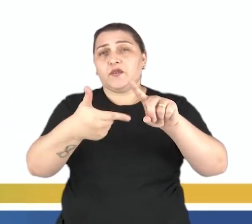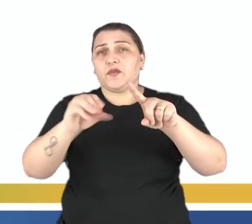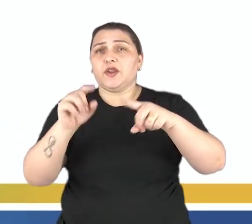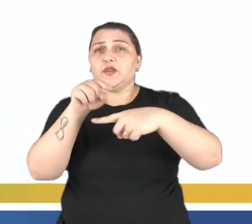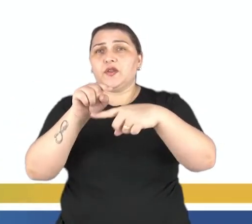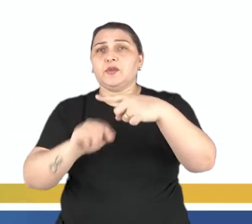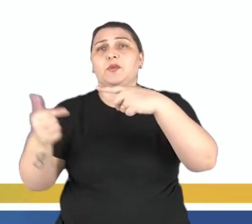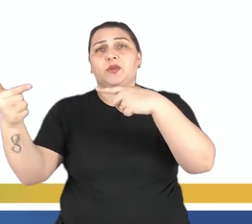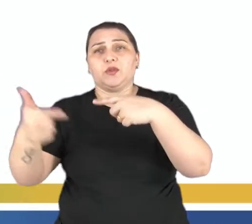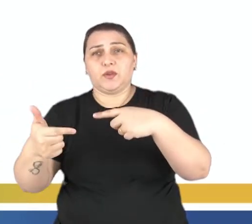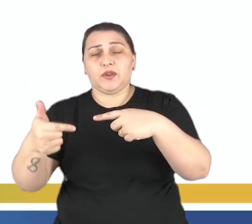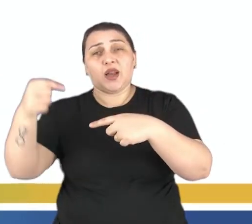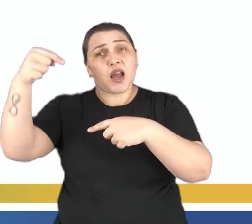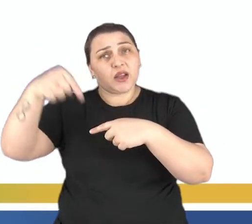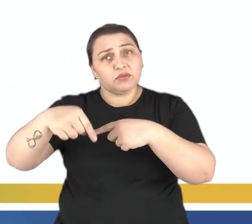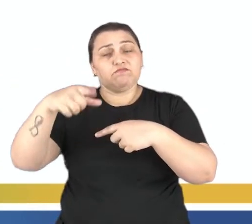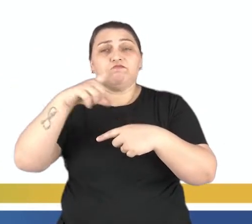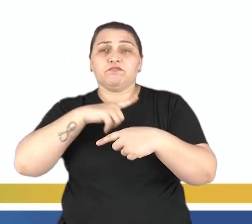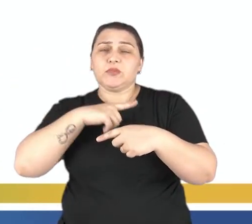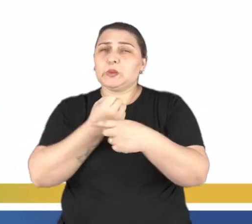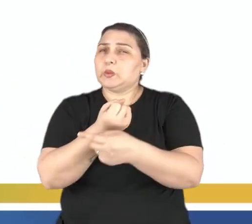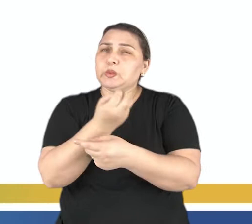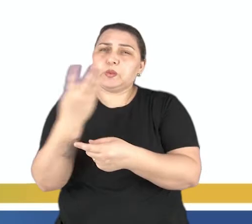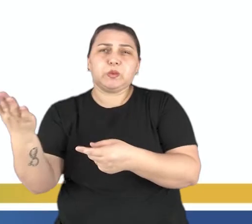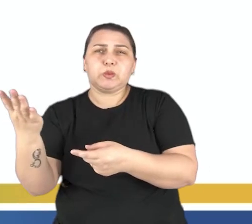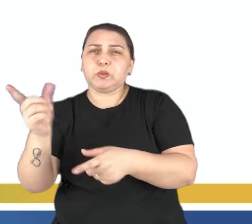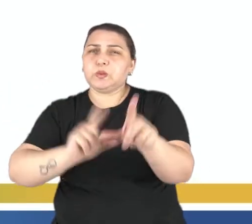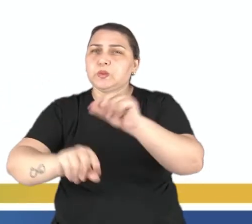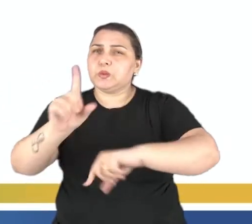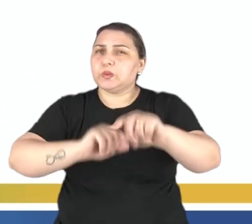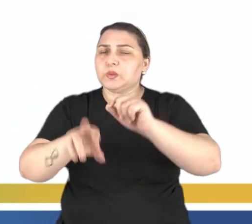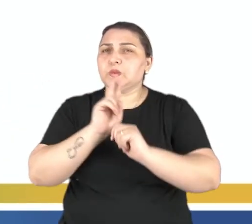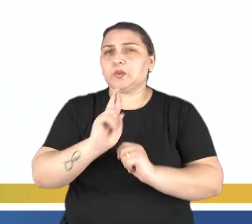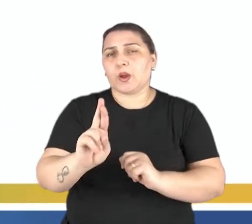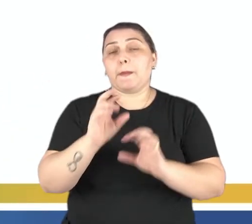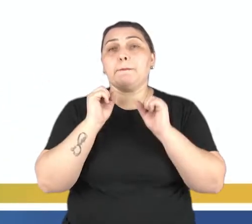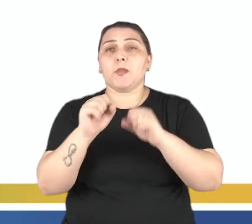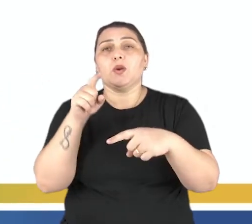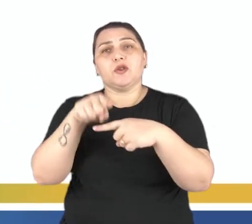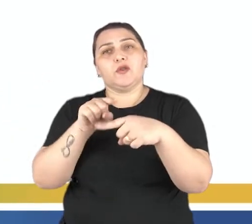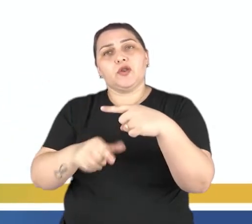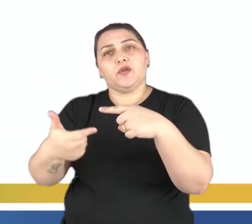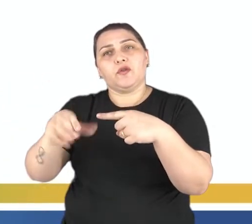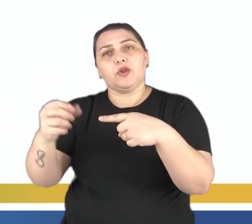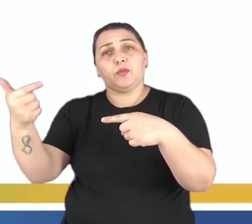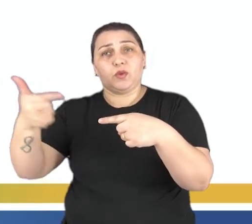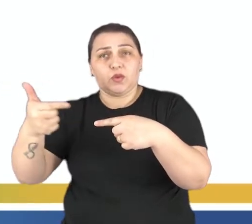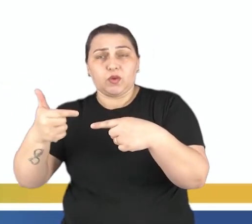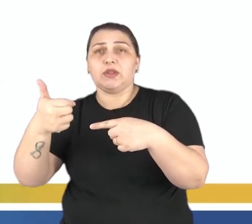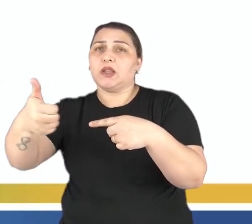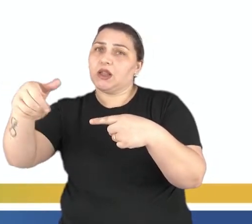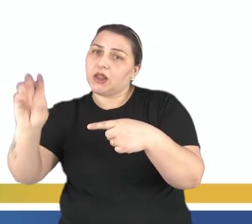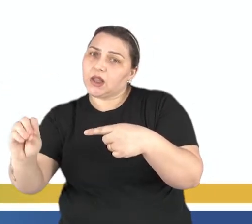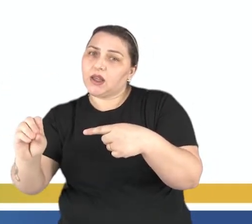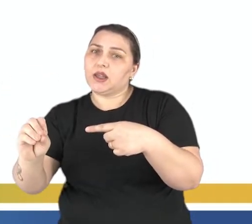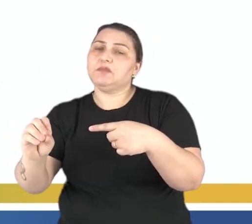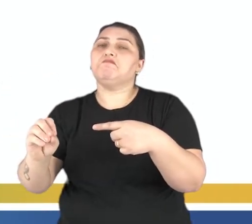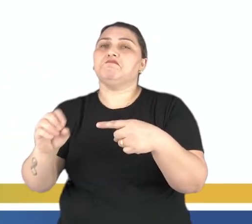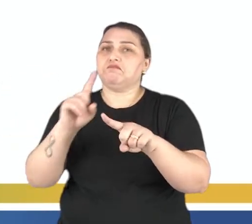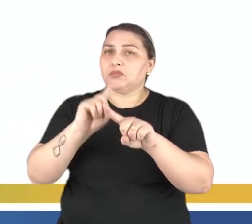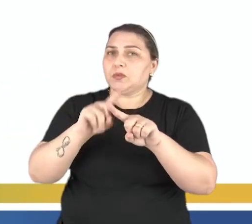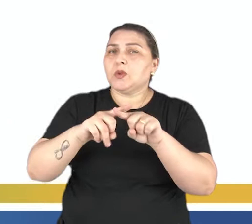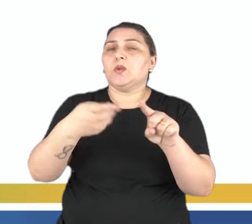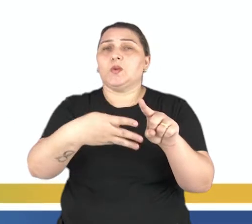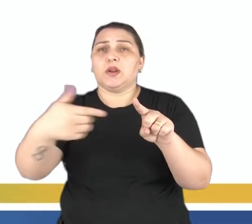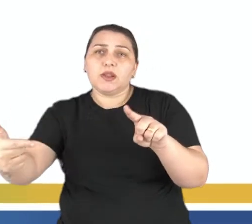dividido por 2. Aqui nós temos várias opções de resolução. Nós podemos dividir o 20 por 2, que vai dar 10, e você multiplica